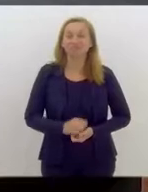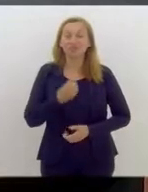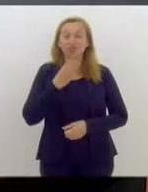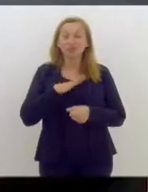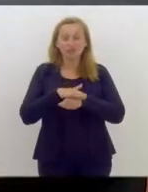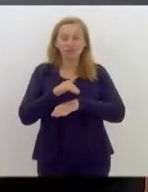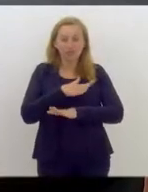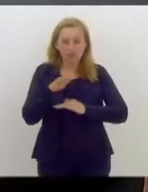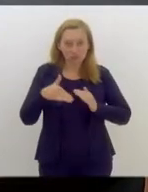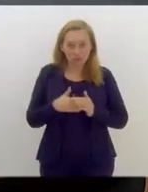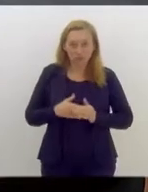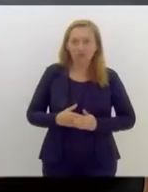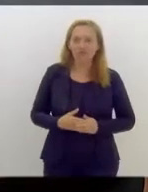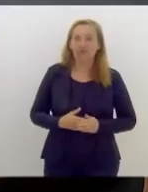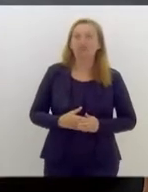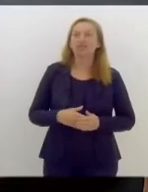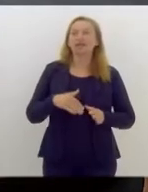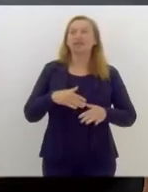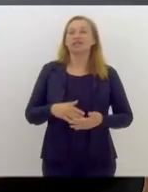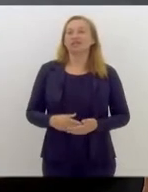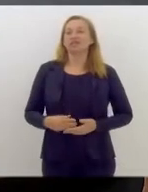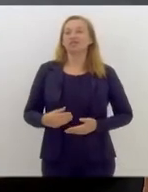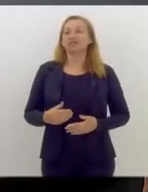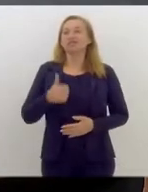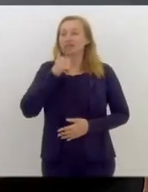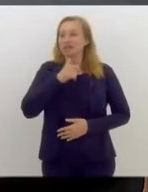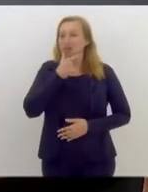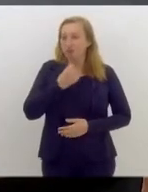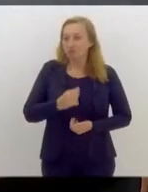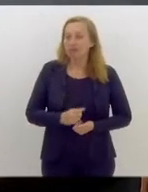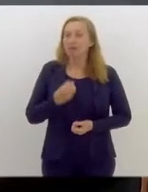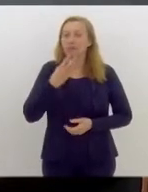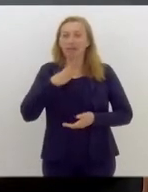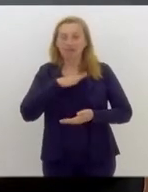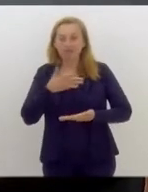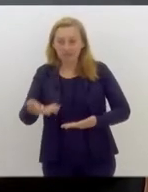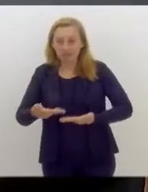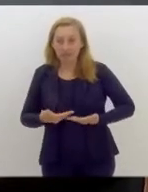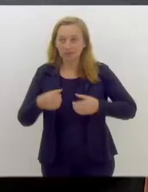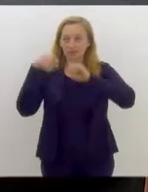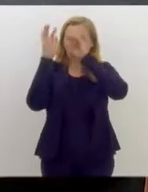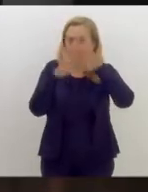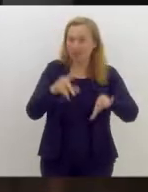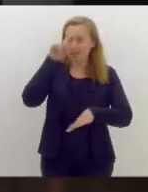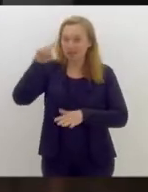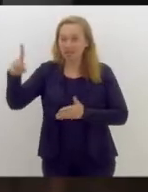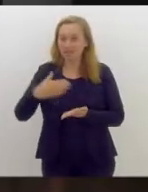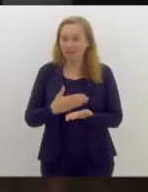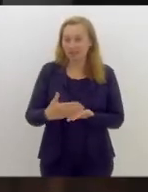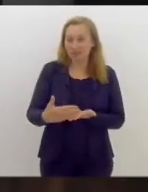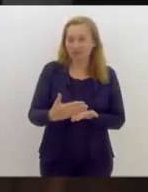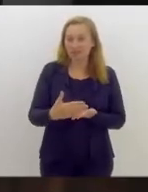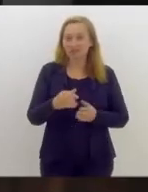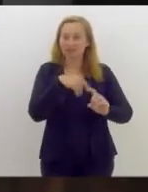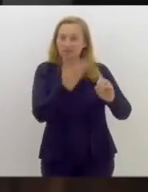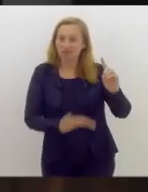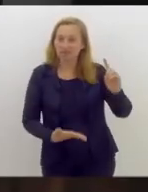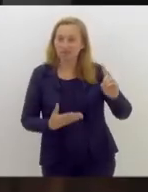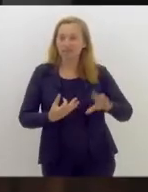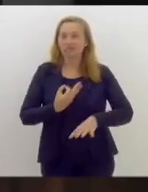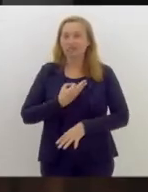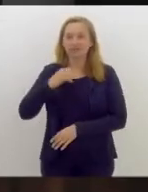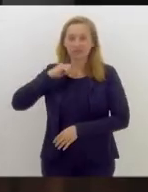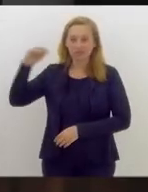Boa noite a todos. Autoridade presente, senhoras e senhores, sejam bem-vindos. Sob a proteção de Deus, declaro aberta a sessão solene da entrega de